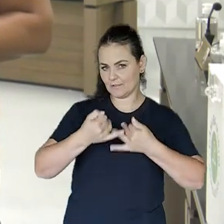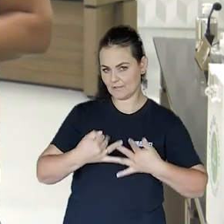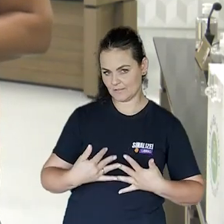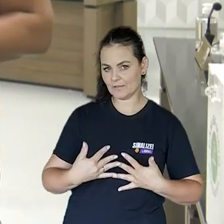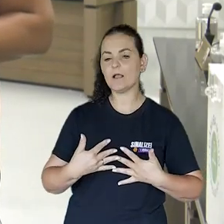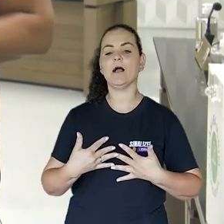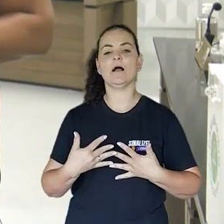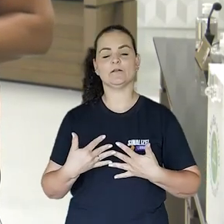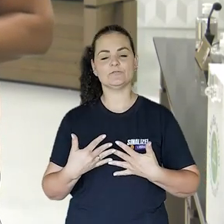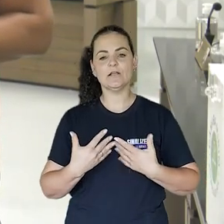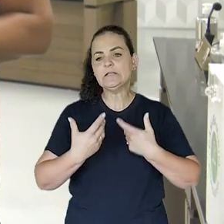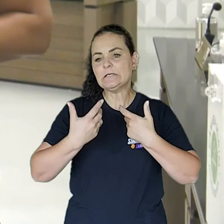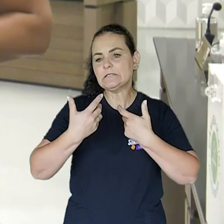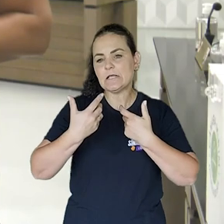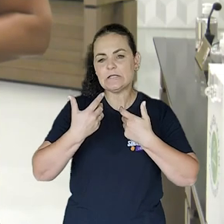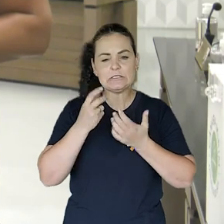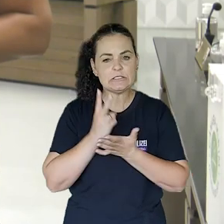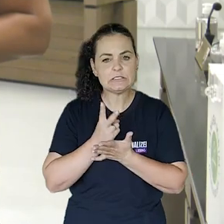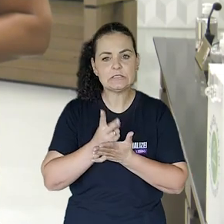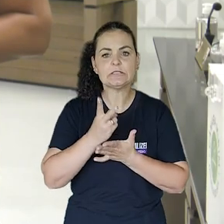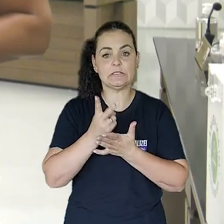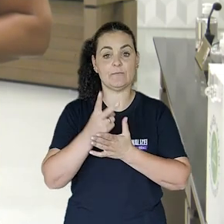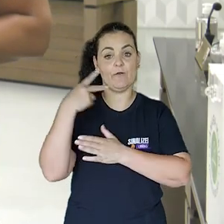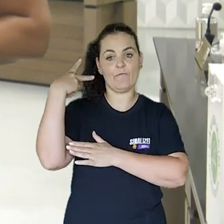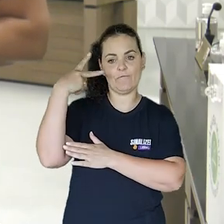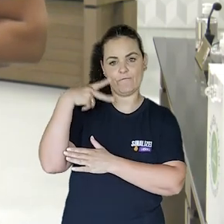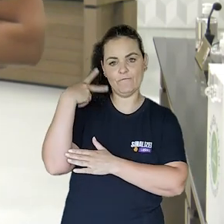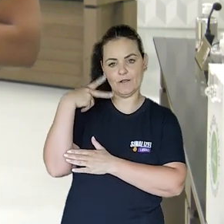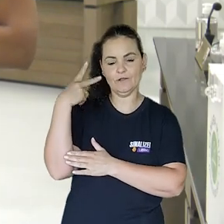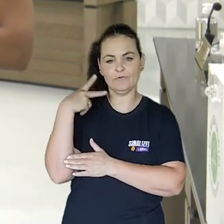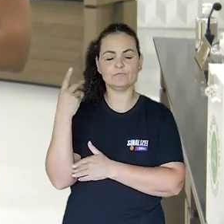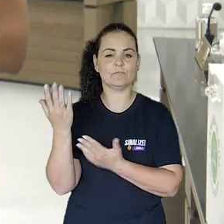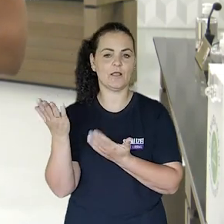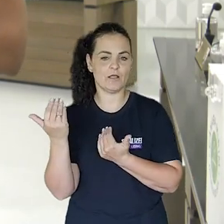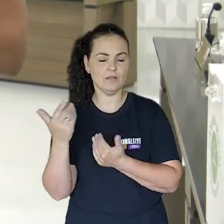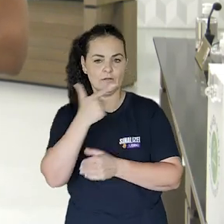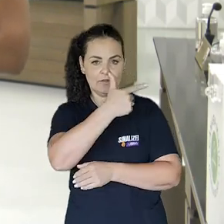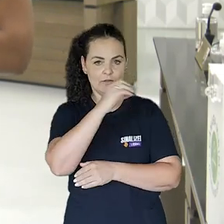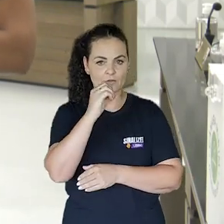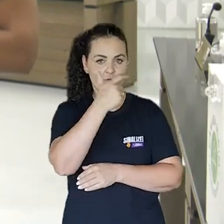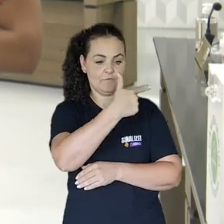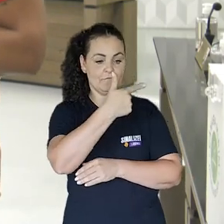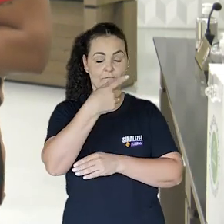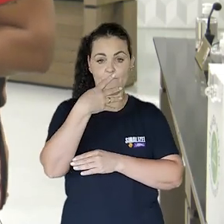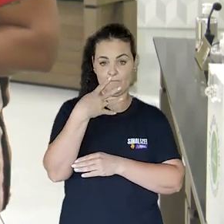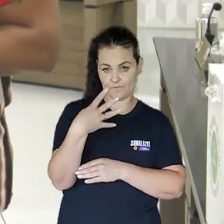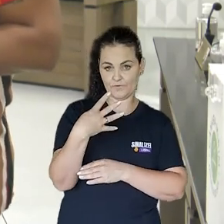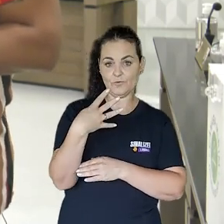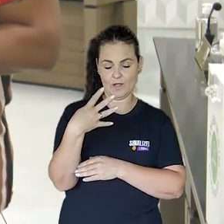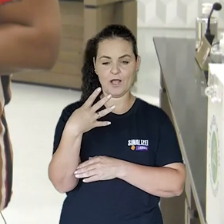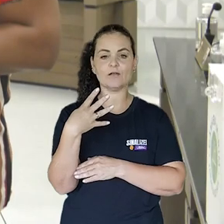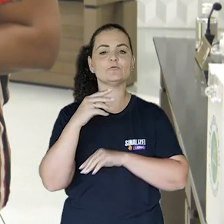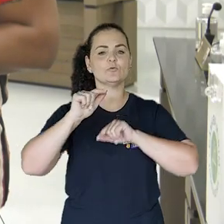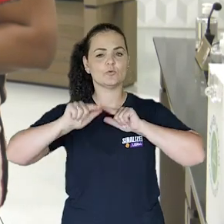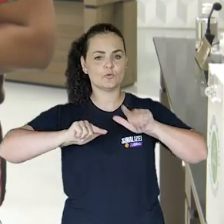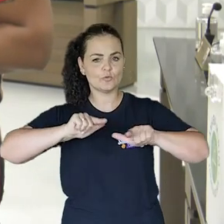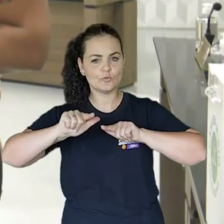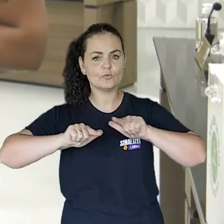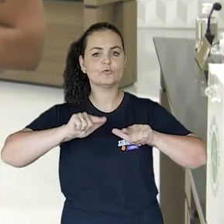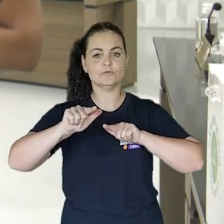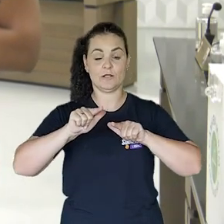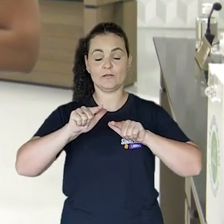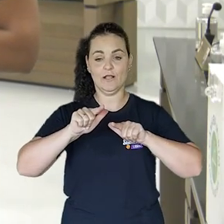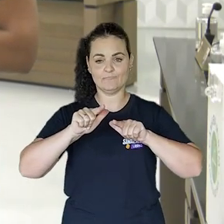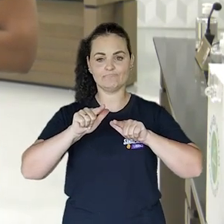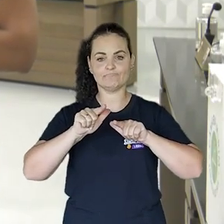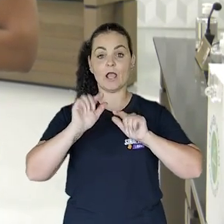alternamos as atividades do vereador Mirim. Esse ano, no ano de 2024, as atividades estão acontecendo no período vespertino